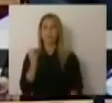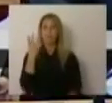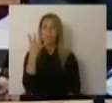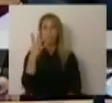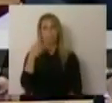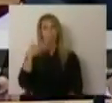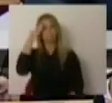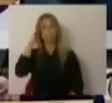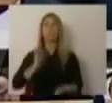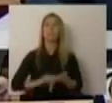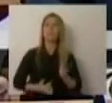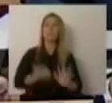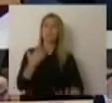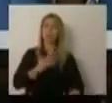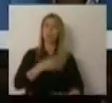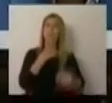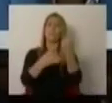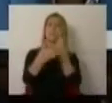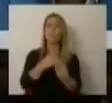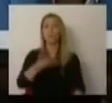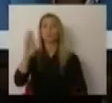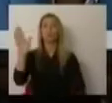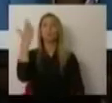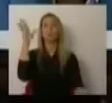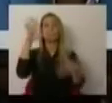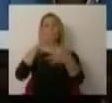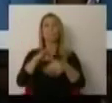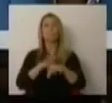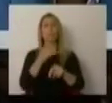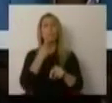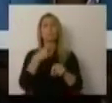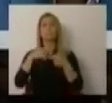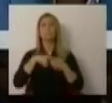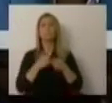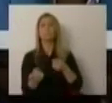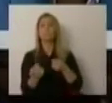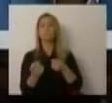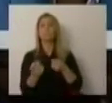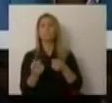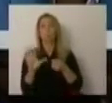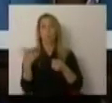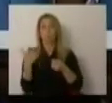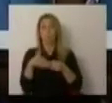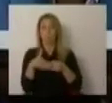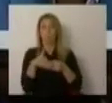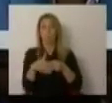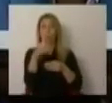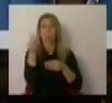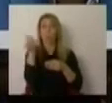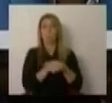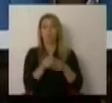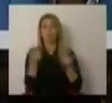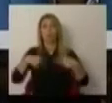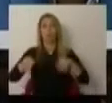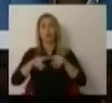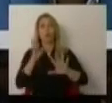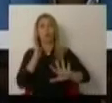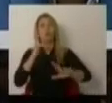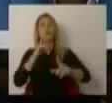essenciais e gostávamos de aqui colocar e, obviamente, que o primeiro tem a ver com o Brexit, no momento em que falta um mês para a Cimeira Extraordinária de Líderes